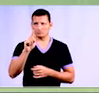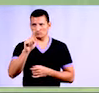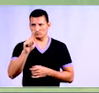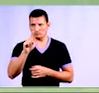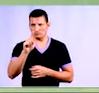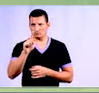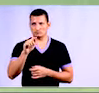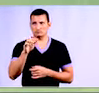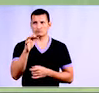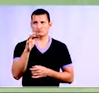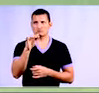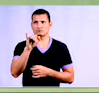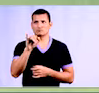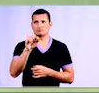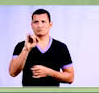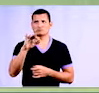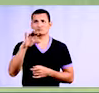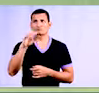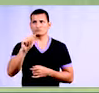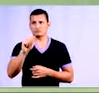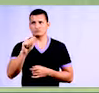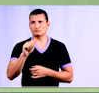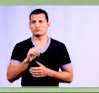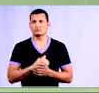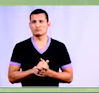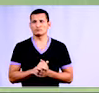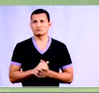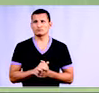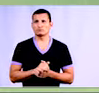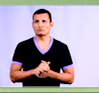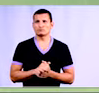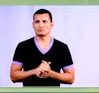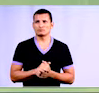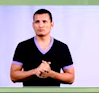física, memória RAM, né? E você tem